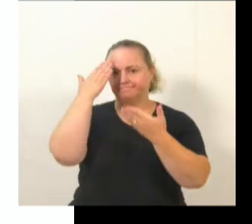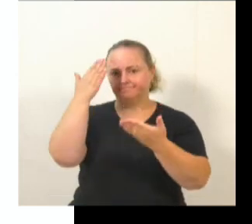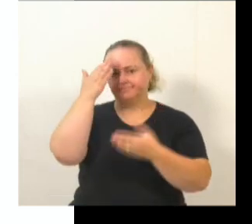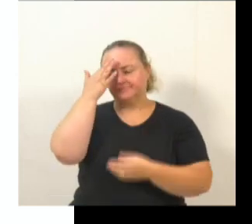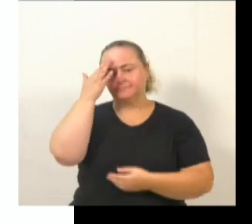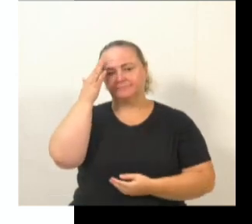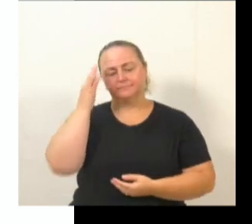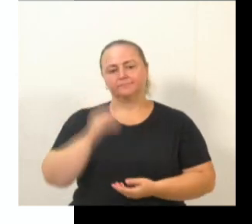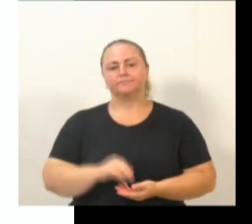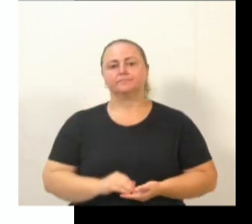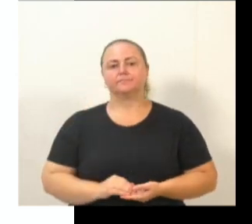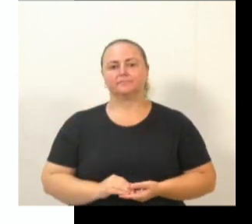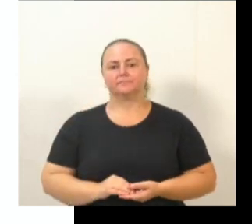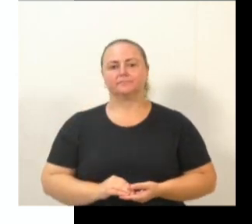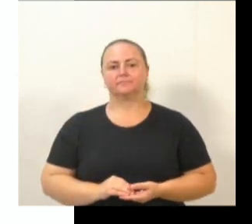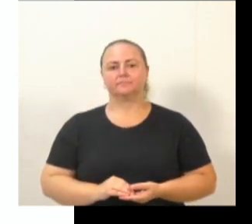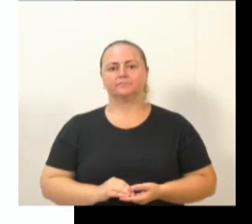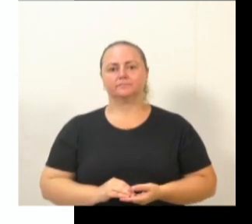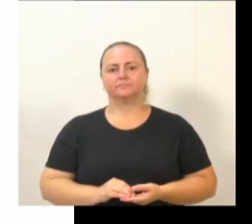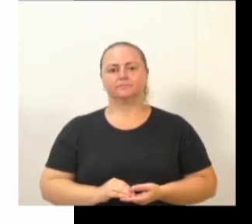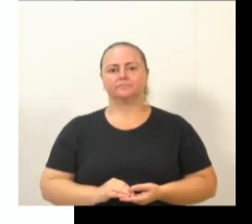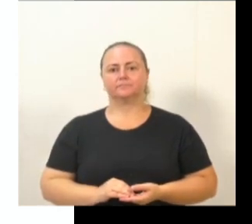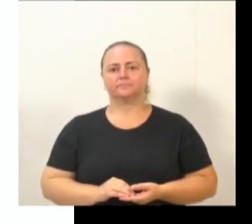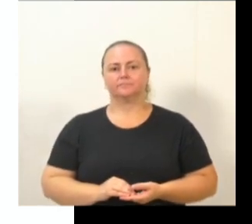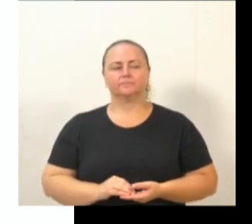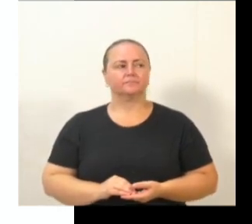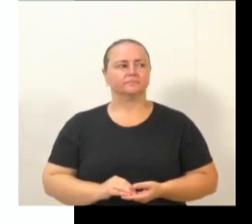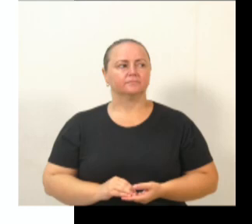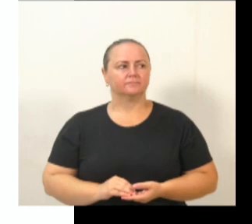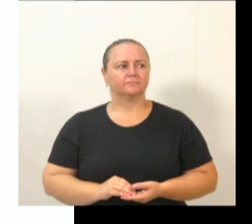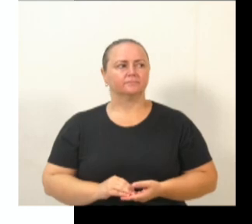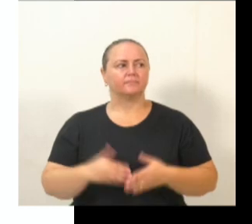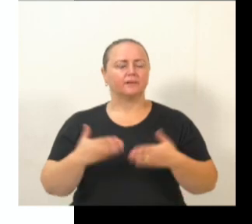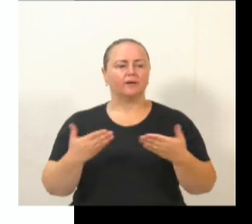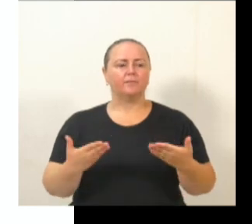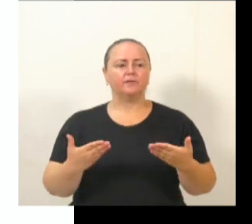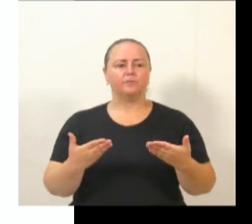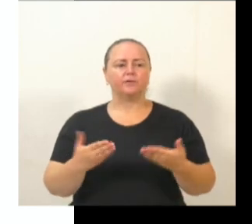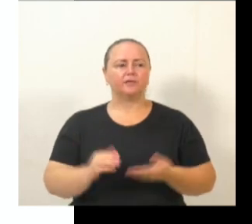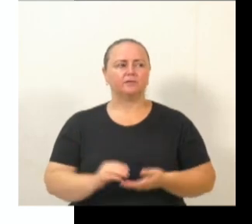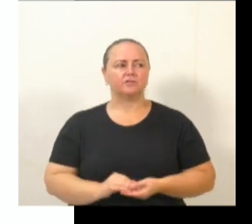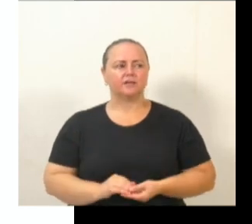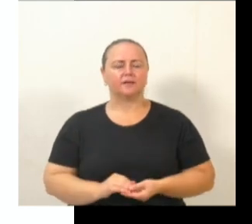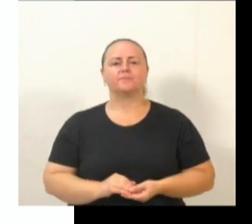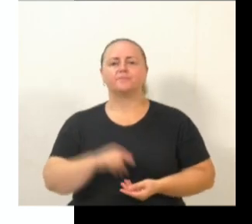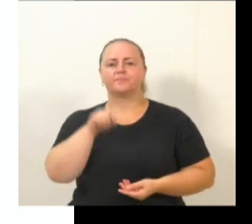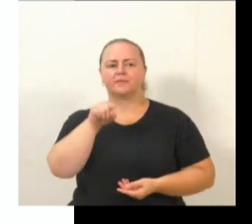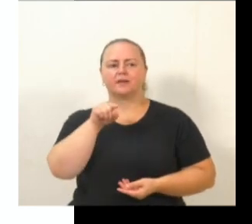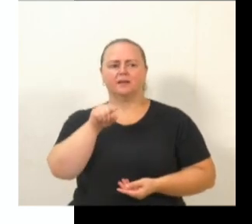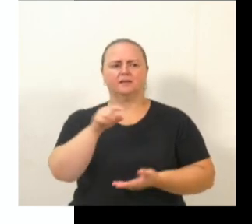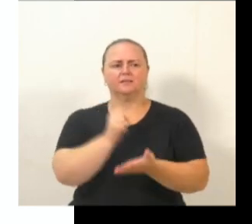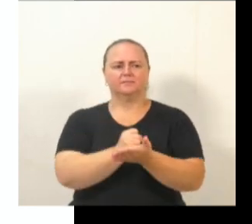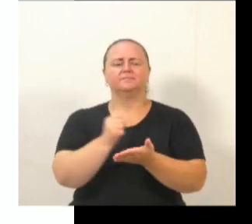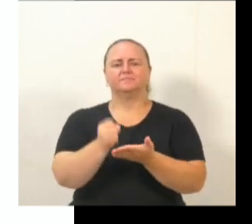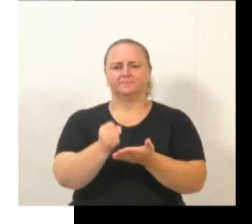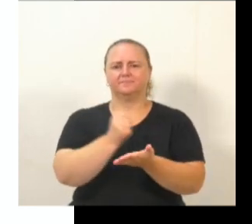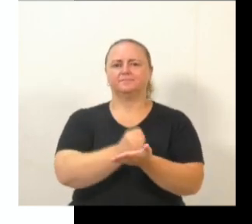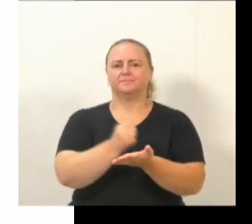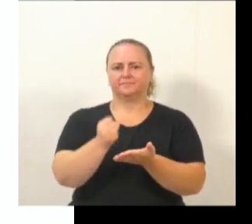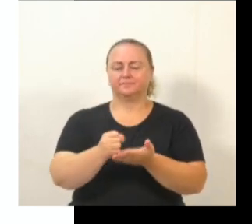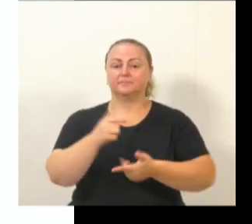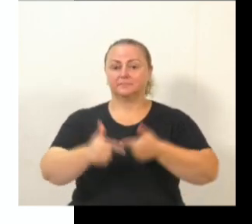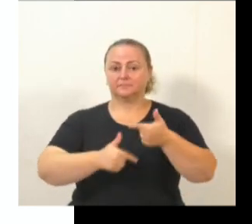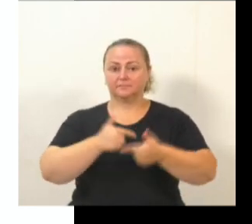só, então, destacando um pouco o nosso contrato, é o contrato de prestação de serviço público